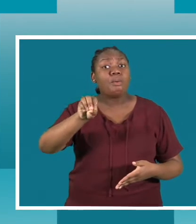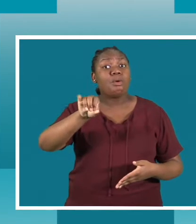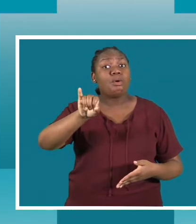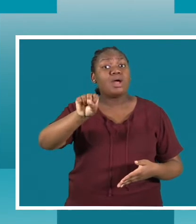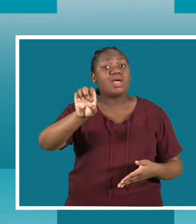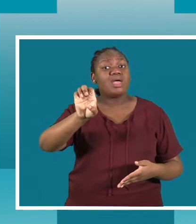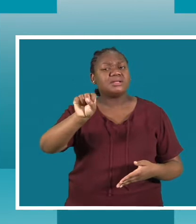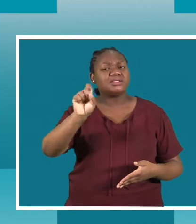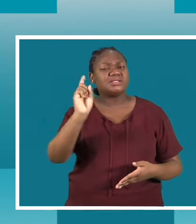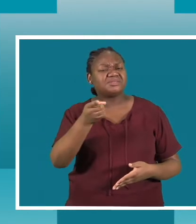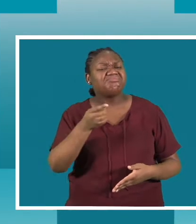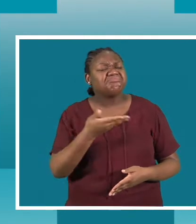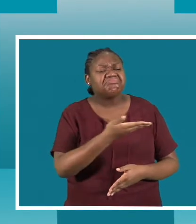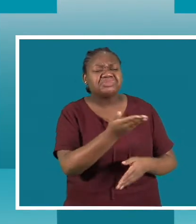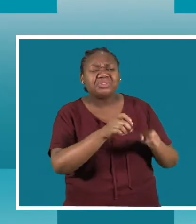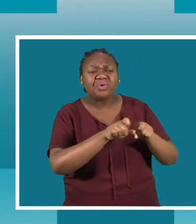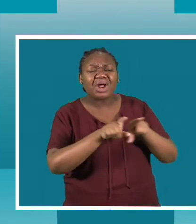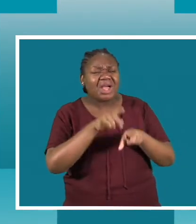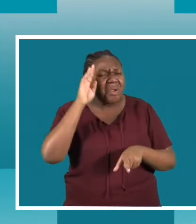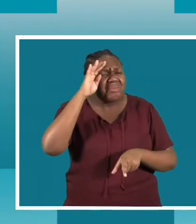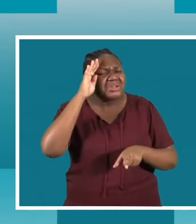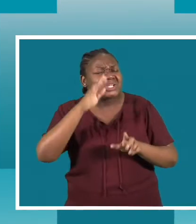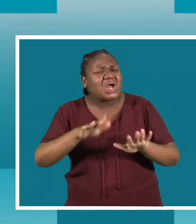E o que os colegas pensam de Moisés?